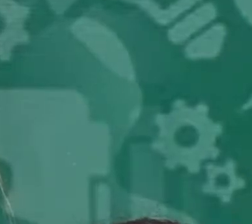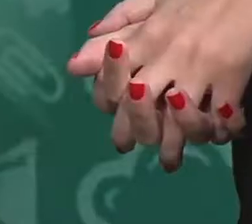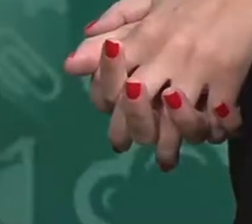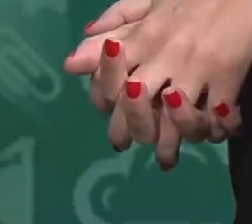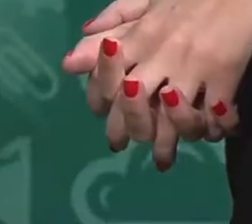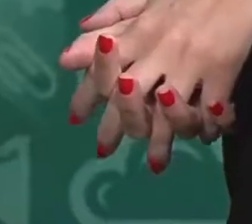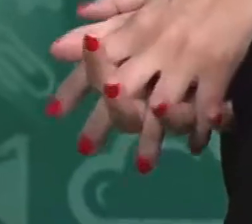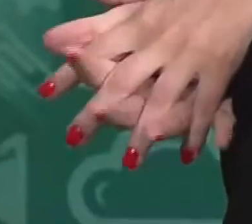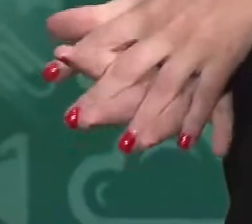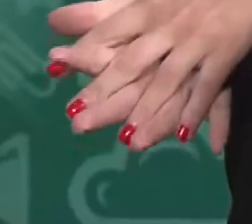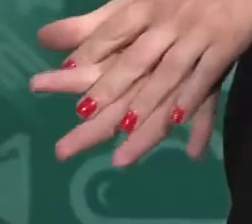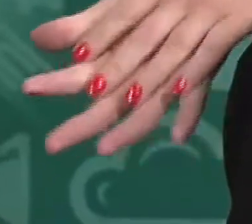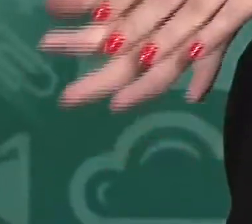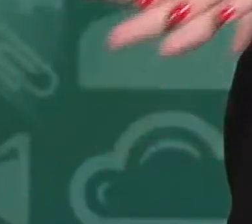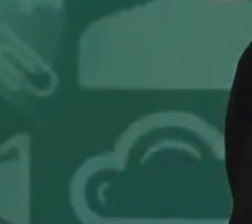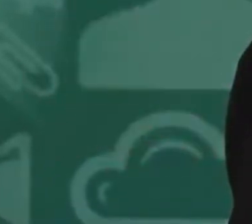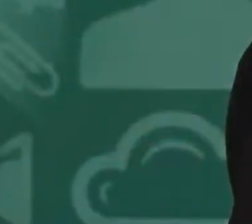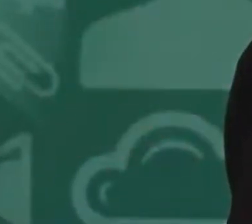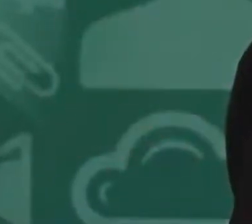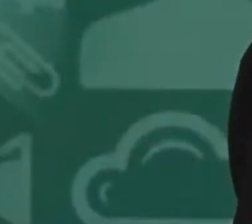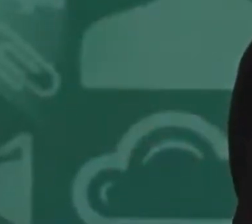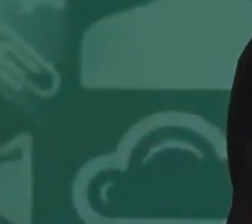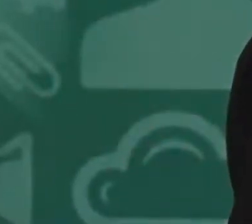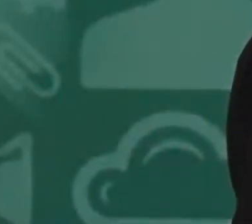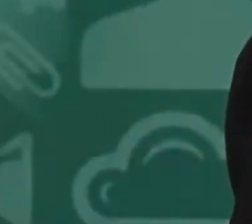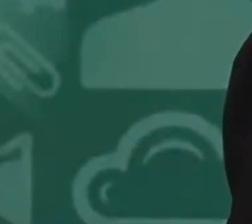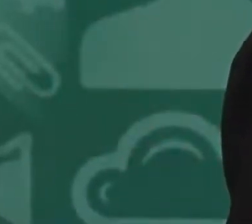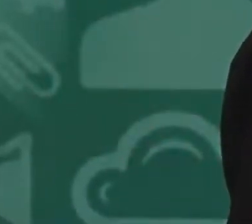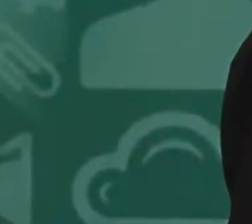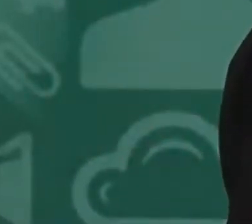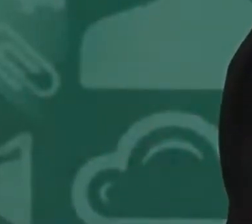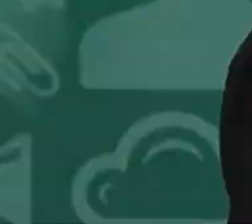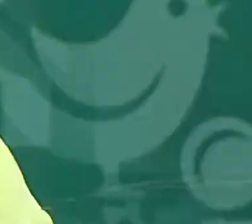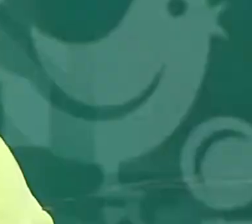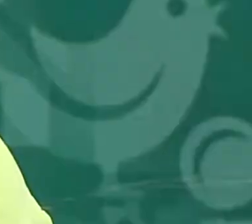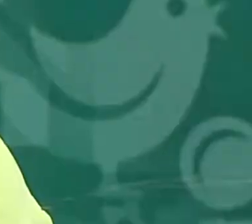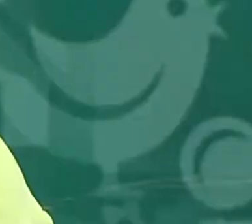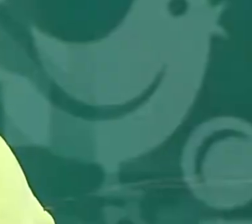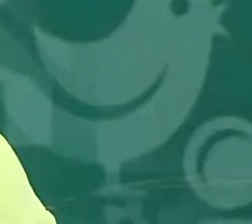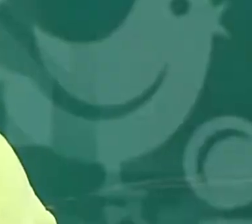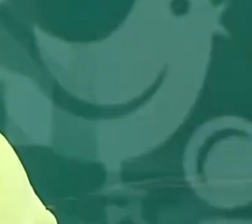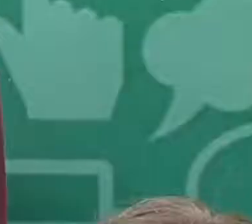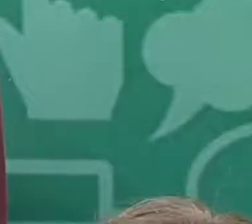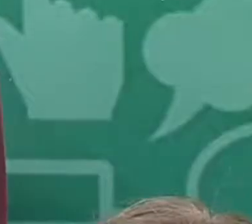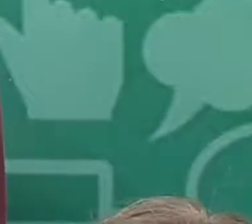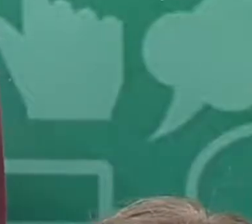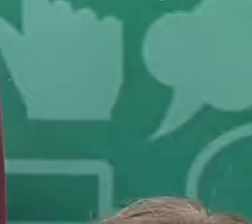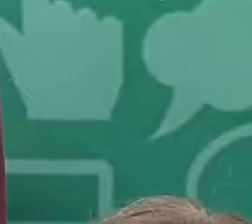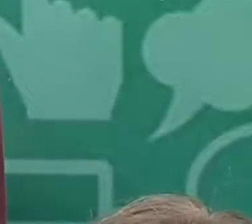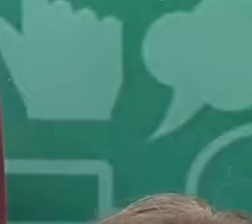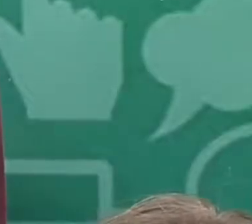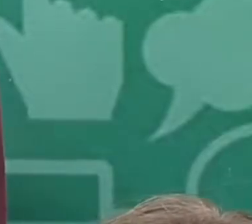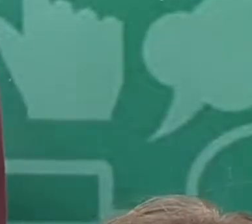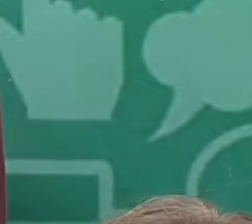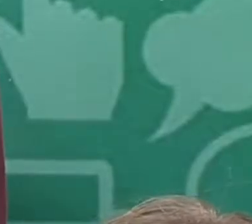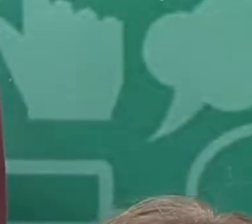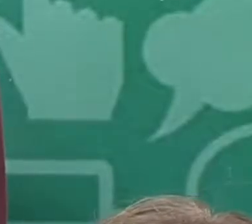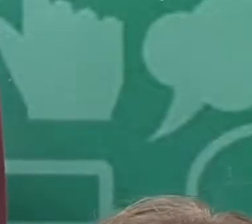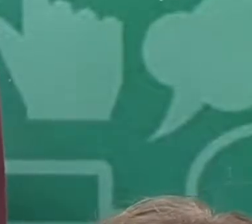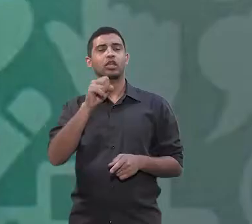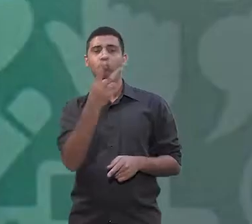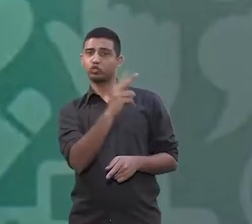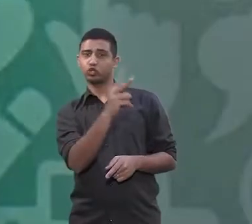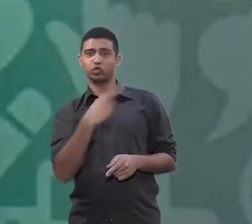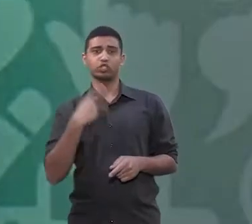comigo, a Norma Pinto, porta-voz do CCVV, o Centro de Valorização da Vida, e a Beatriz Vieira e o Matheus da Costa, que vão contar